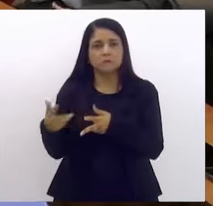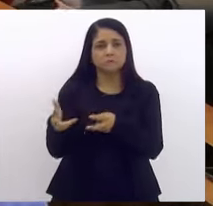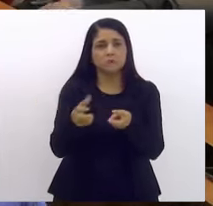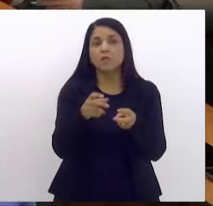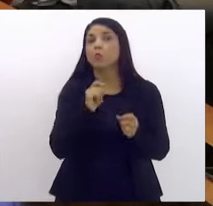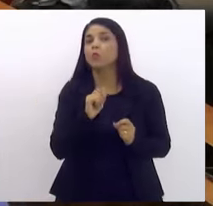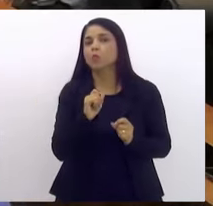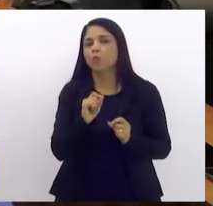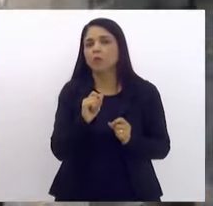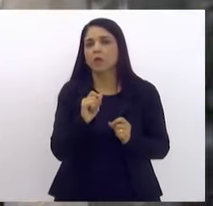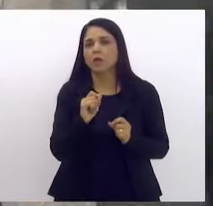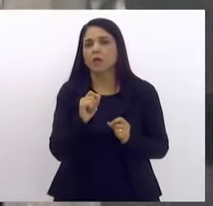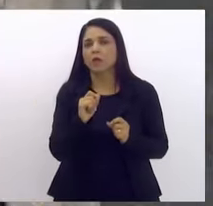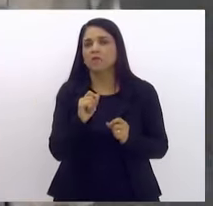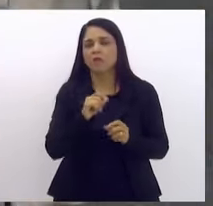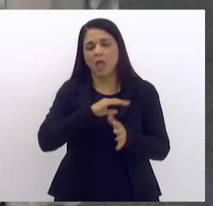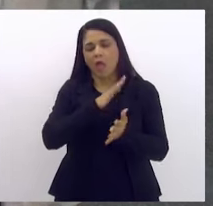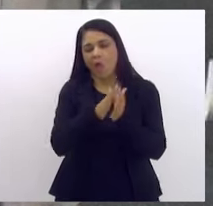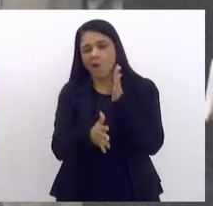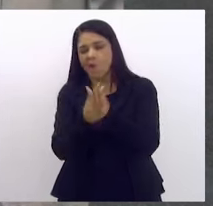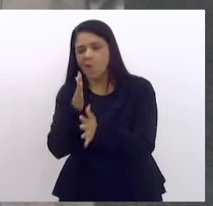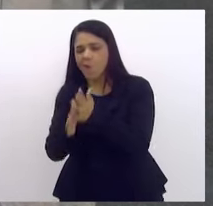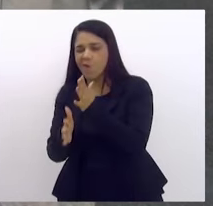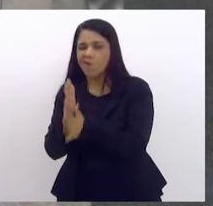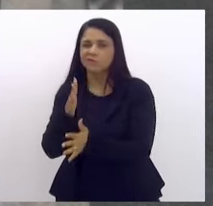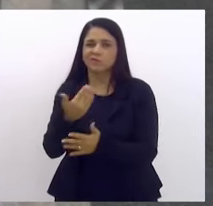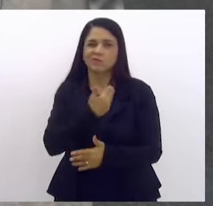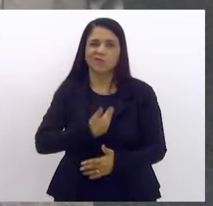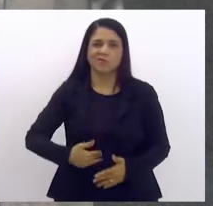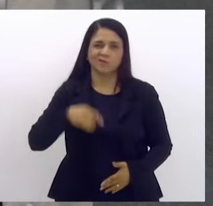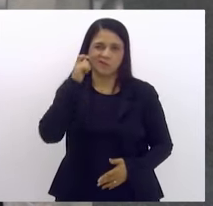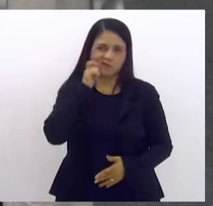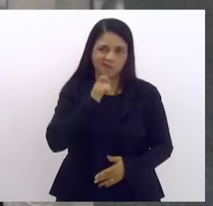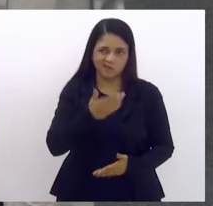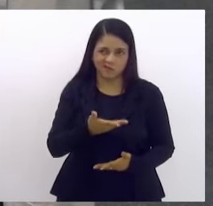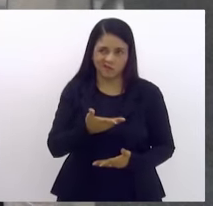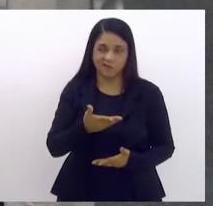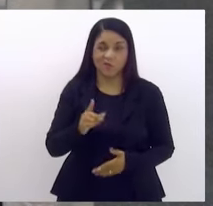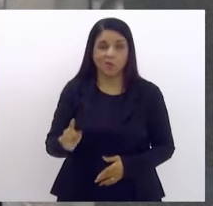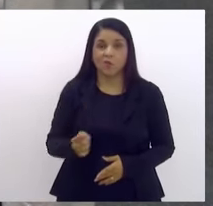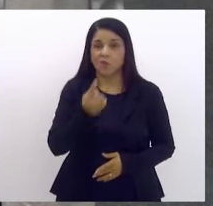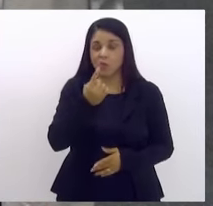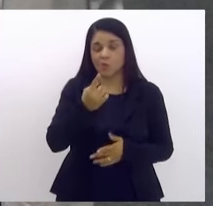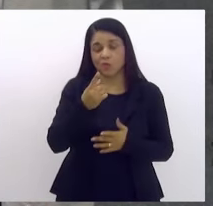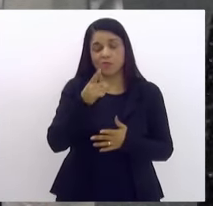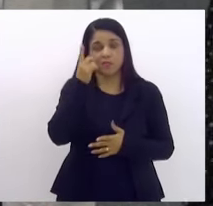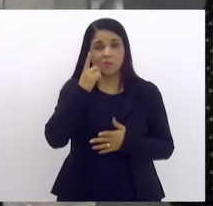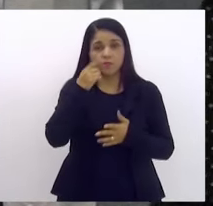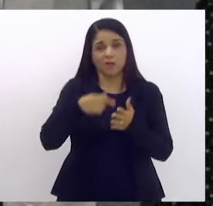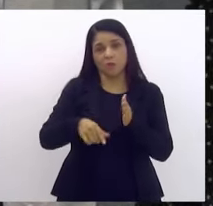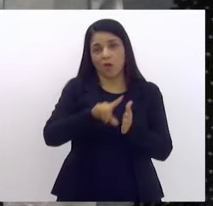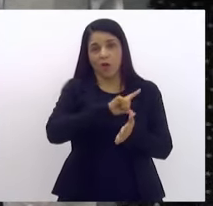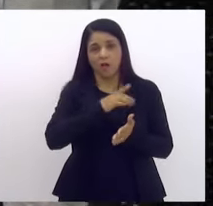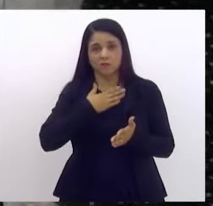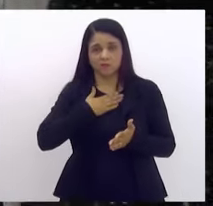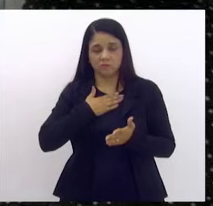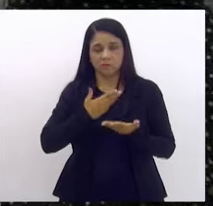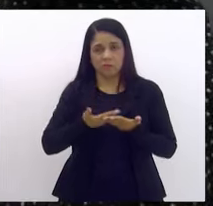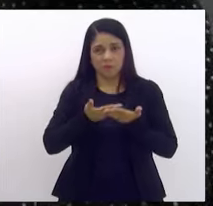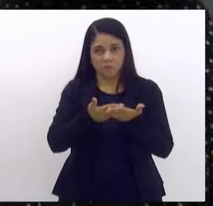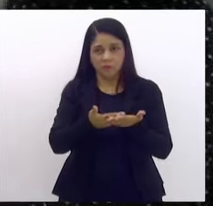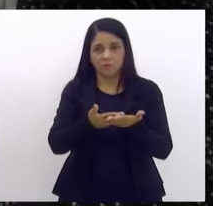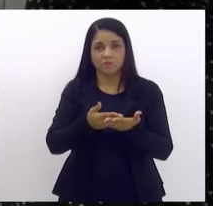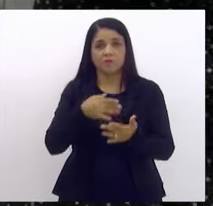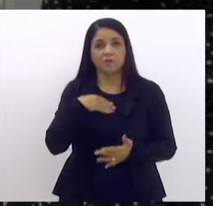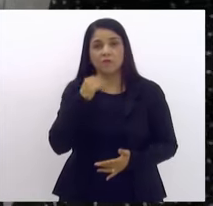quê? Vê a lambança que é o governo Cláudio Castro. Um dos deputados que me antecedeu aqui no encaminhamento, ele